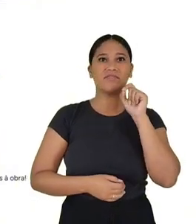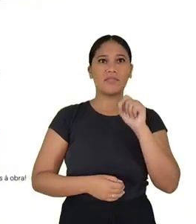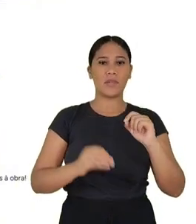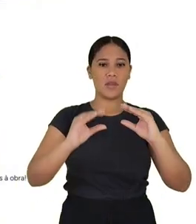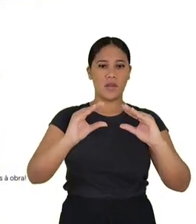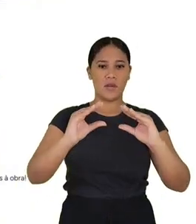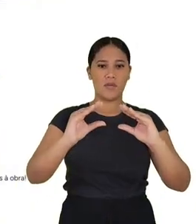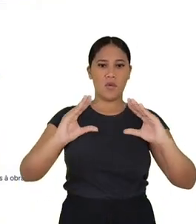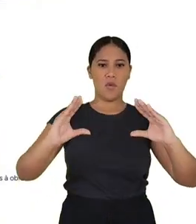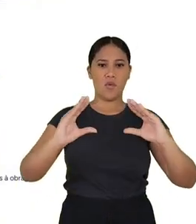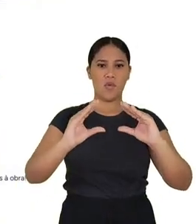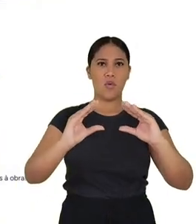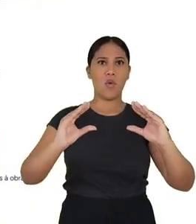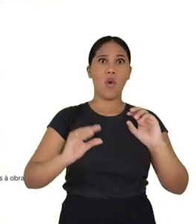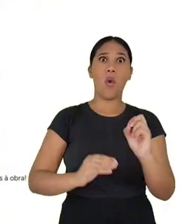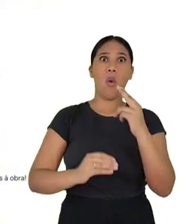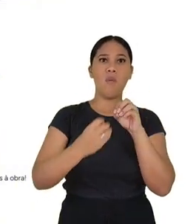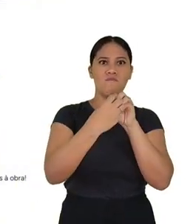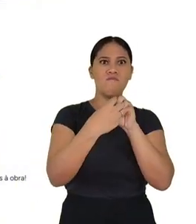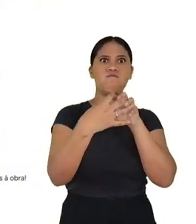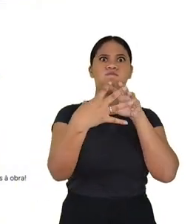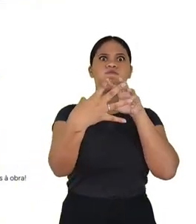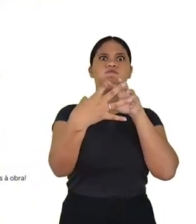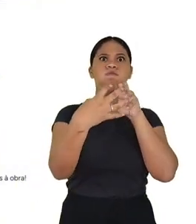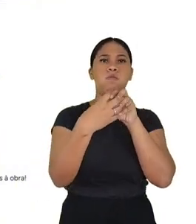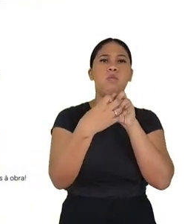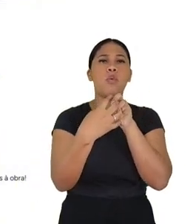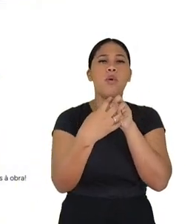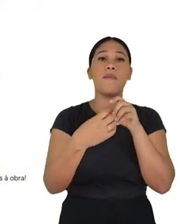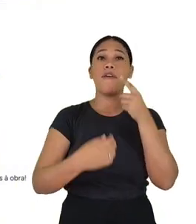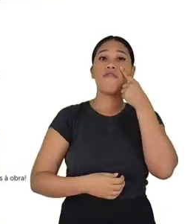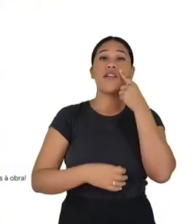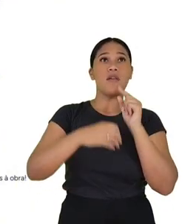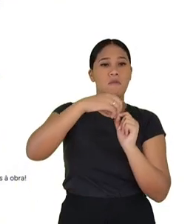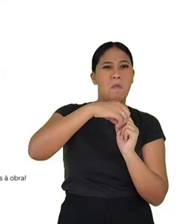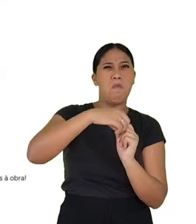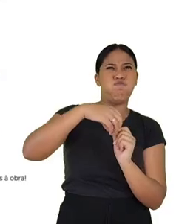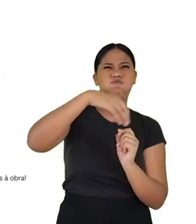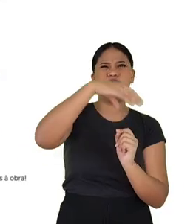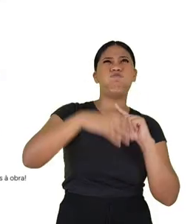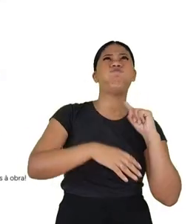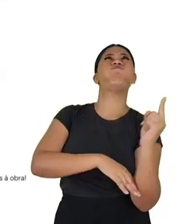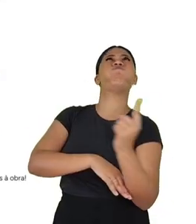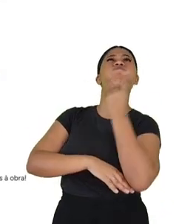de barbatanas e balões para ver o quão alto ele vai.